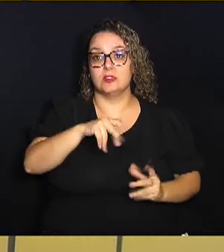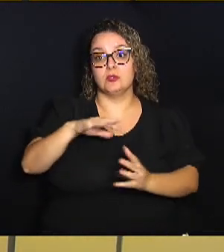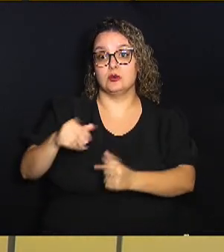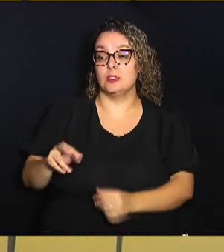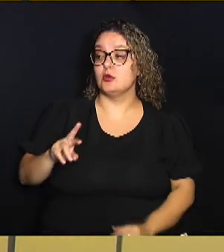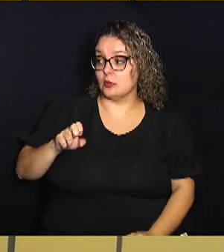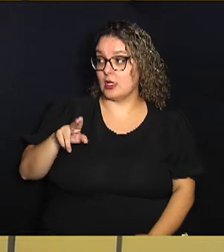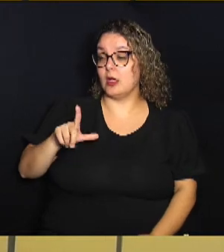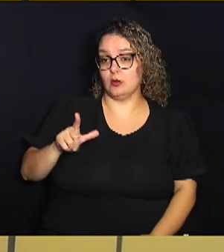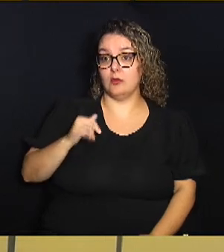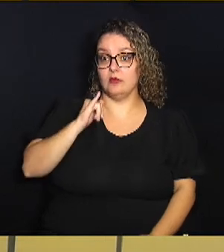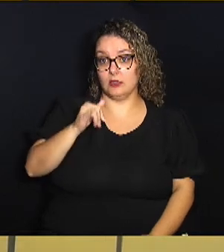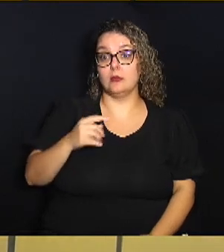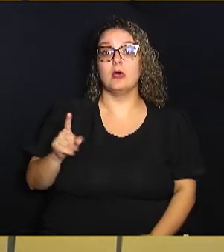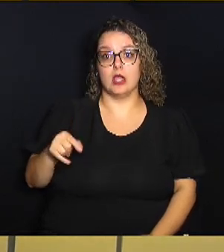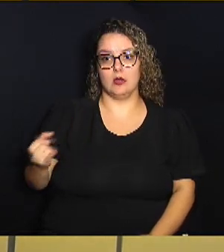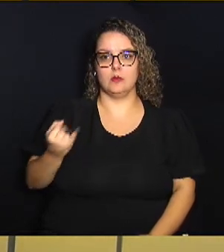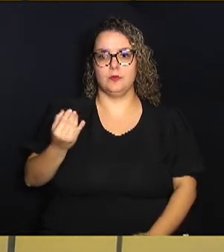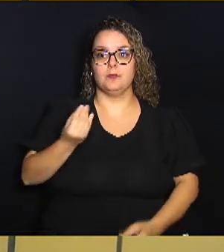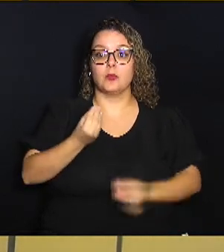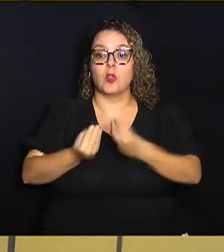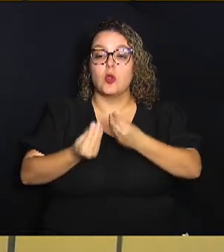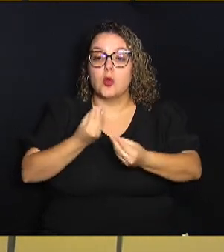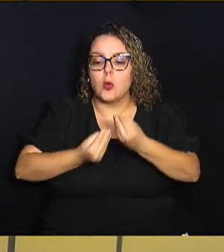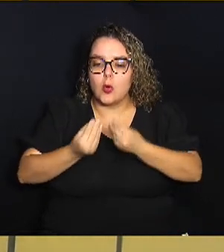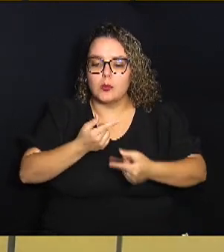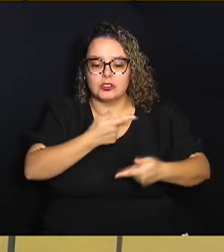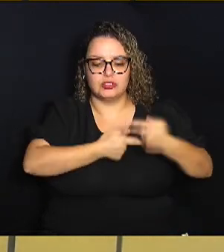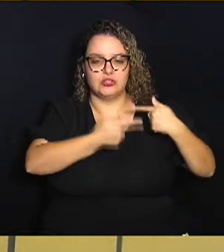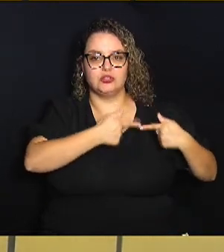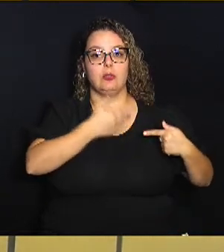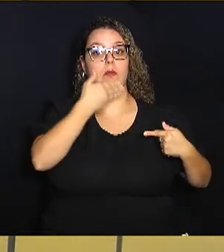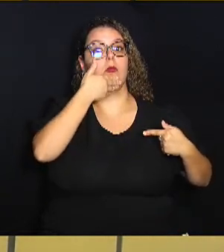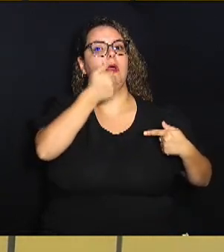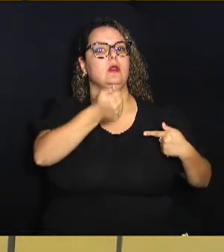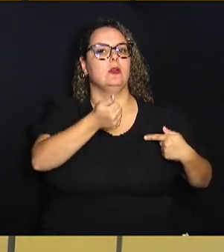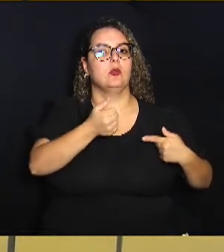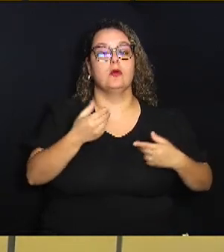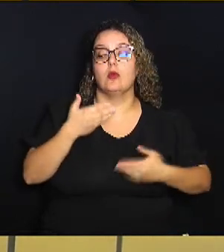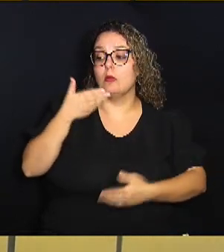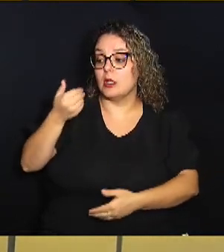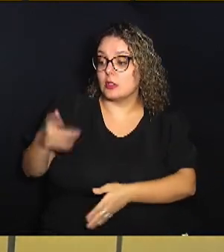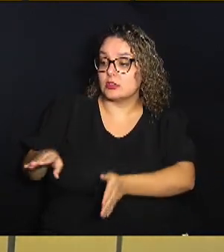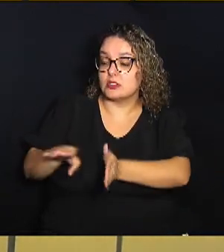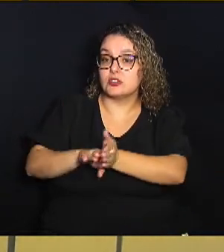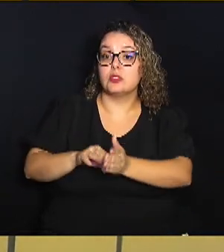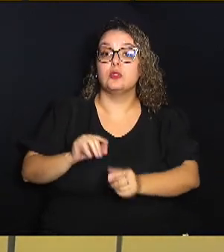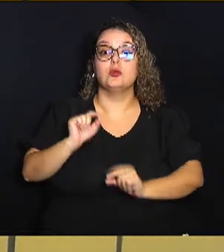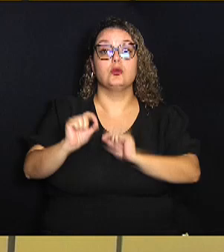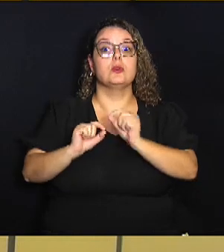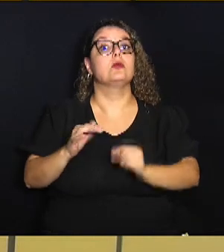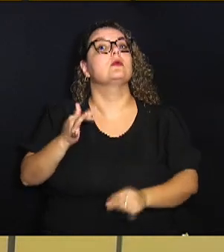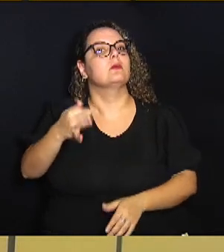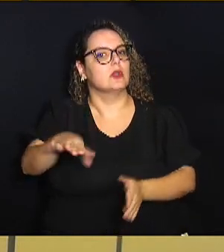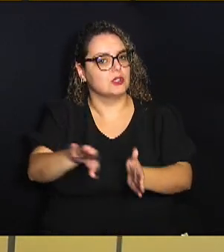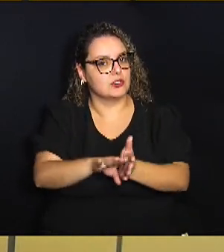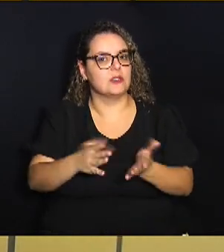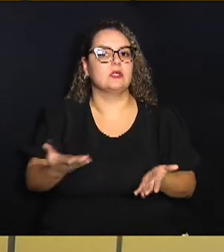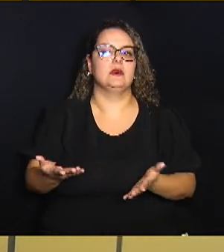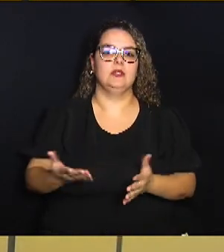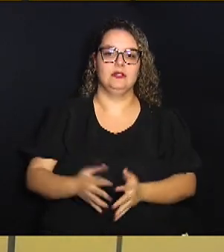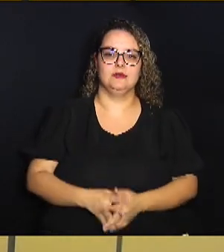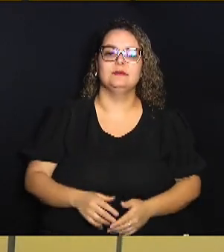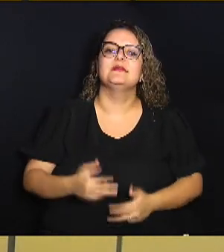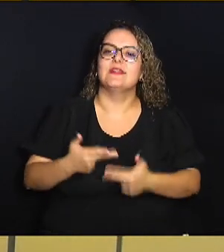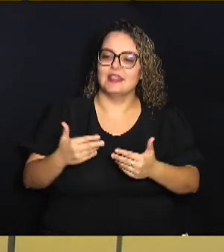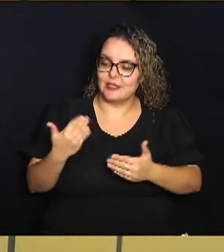Raul comentou é fundamental. Como que as gerações anteriores, a gente pega o melhor disso, com o melhor do que está vindo, com o melhor do que vai vir, e aí a coisa